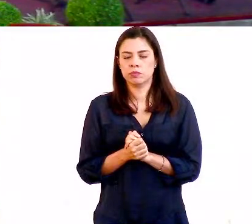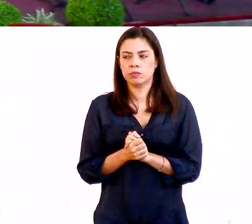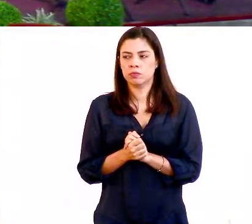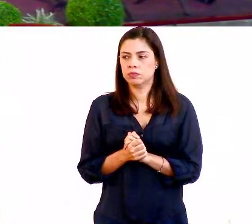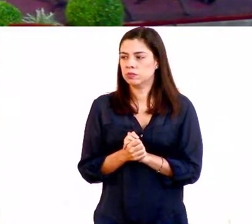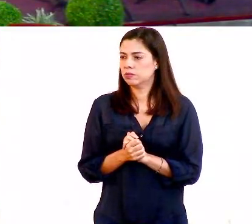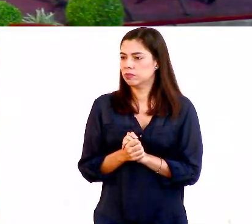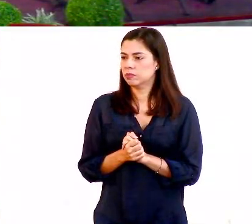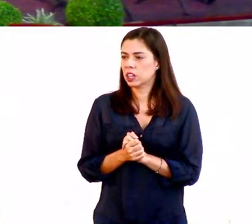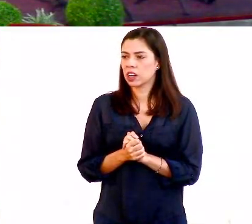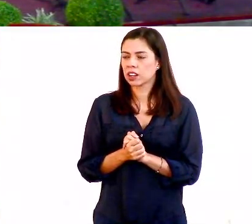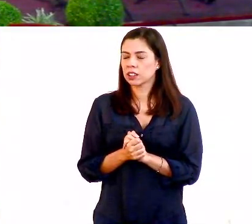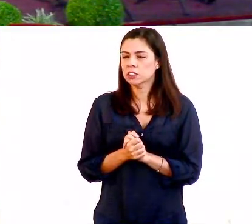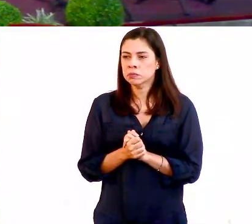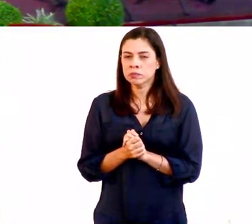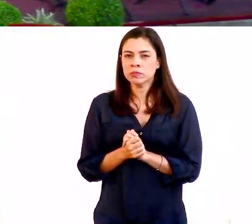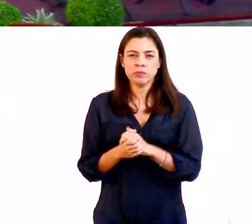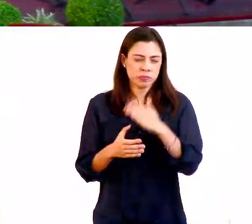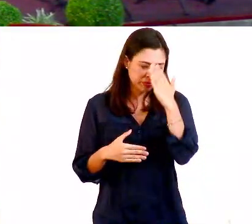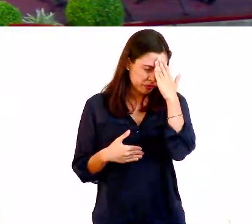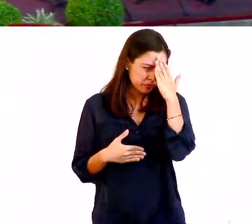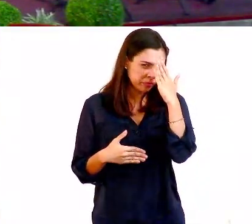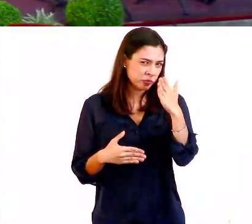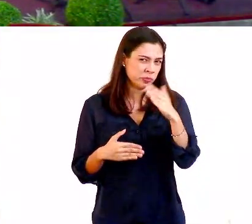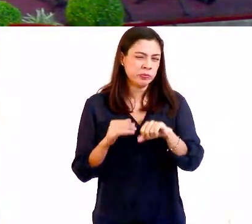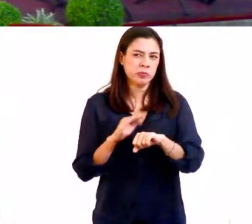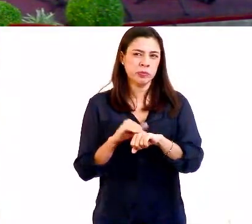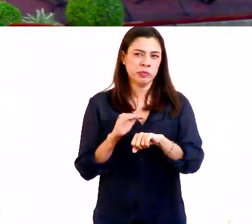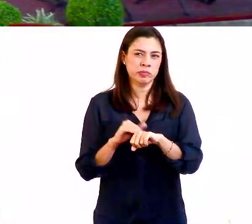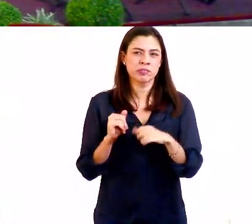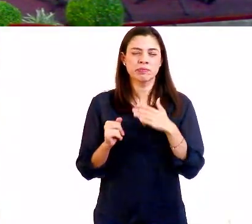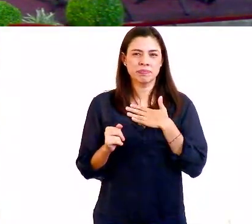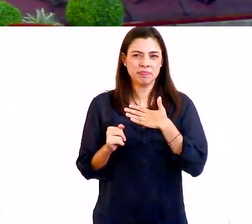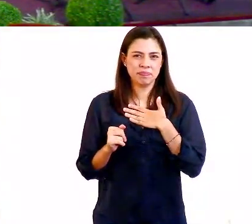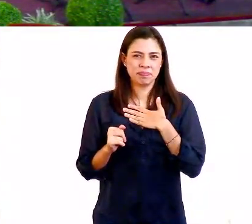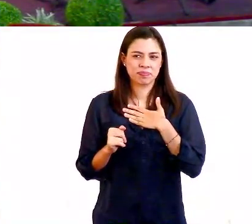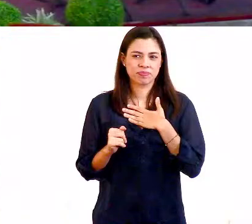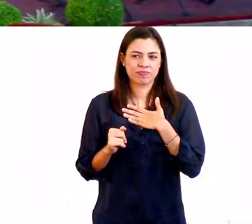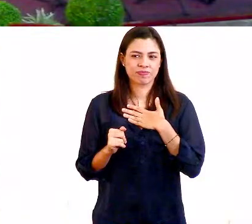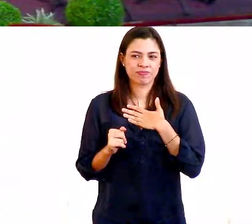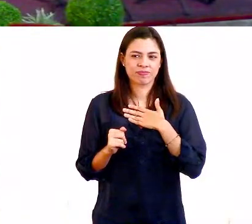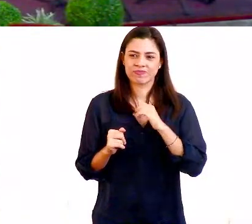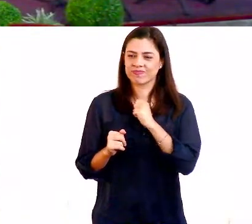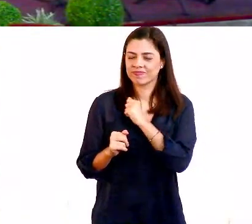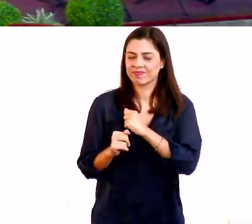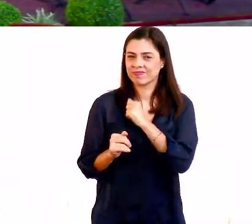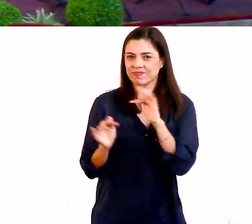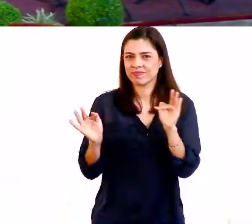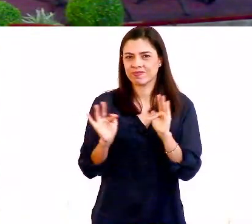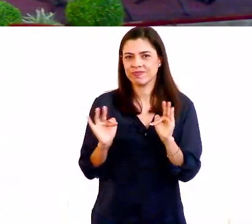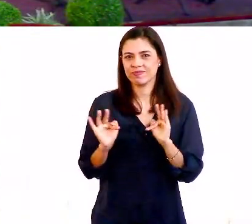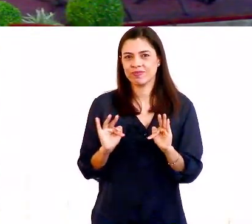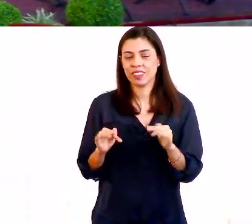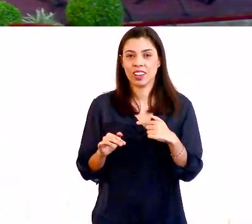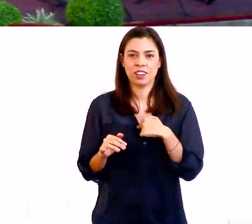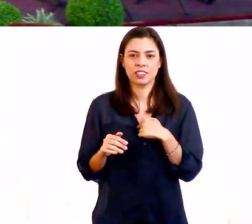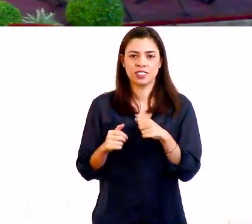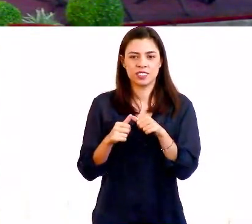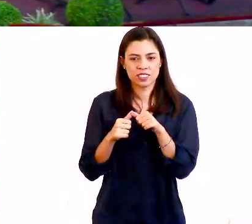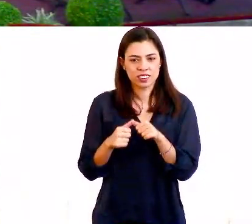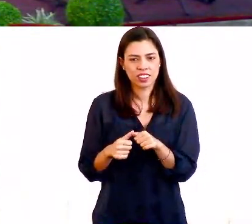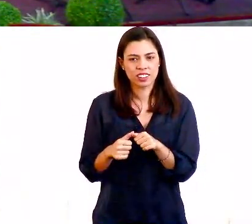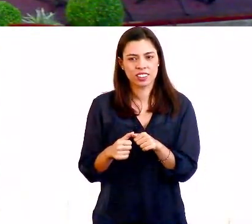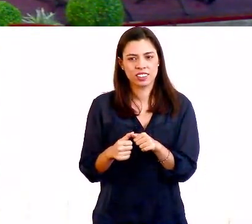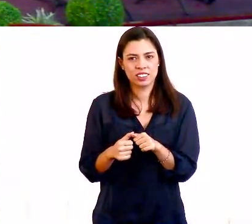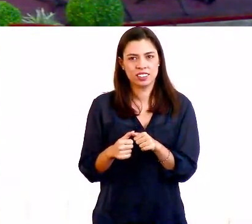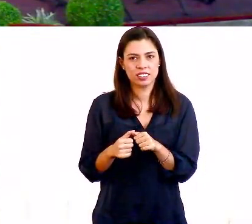Obrigado, reverendo Sérgio, pelo convite. É um prazer sempre voltar a essa igreja, que também faz parte da minha história. Fiquei só 1 ano aqui como seminarista, mas